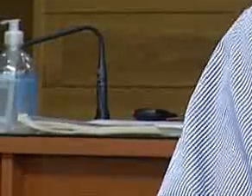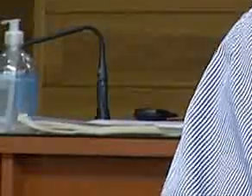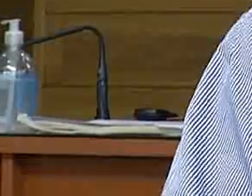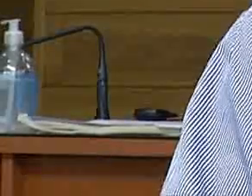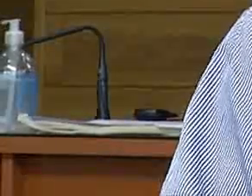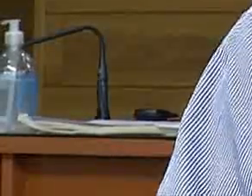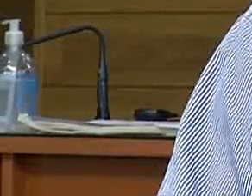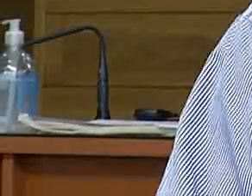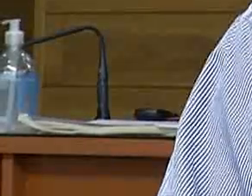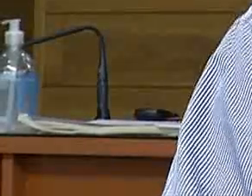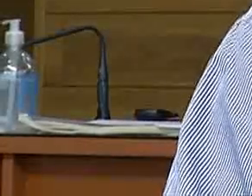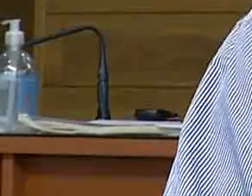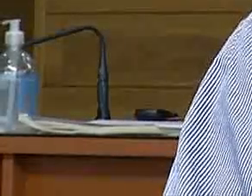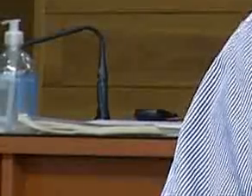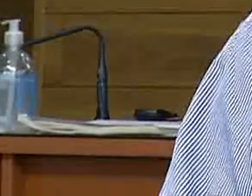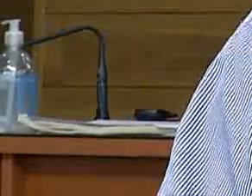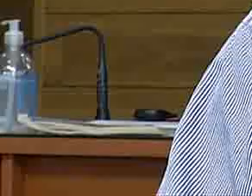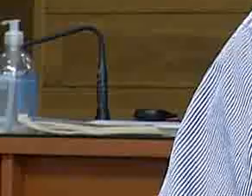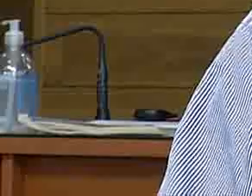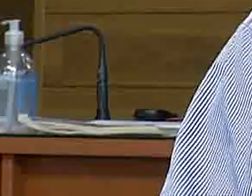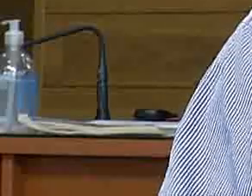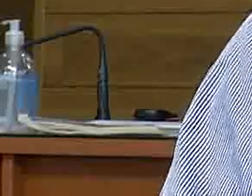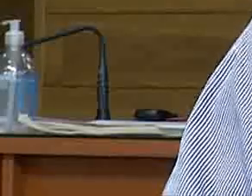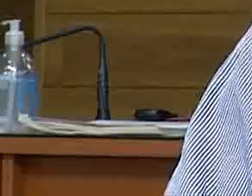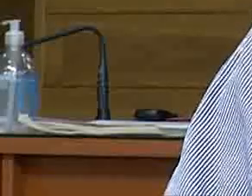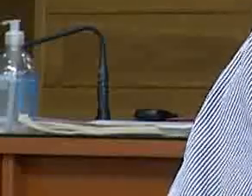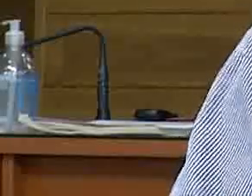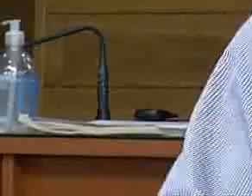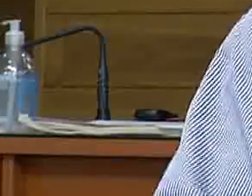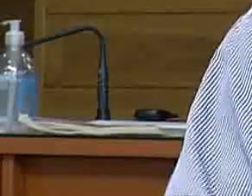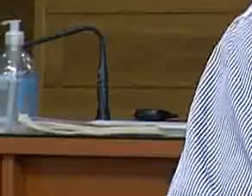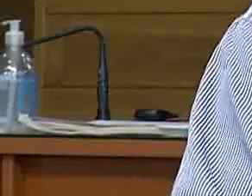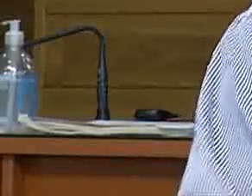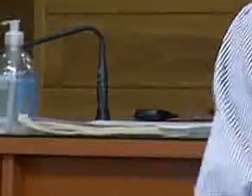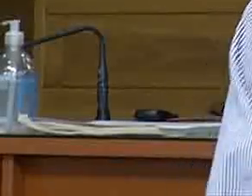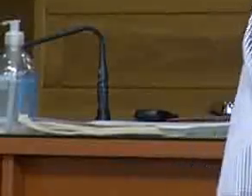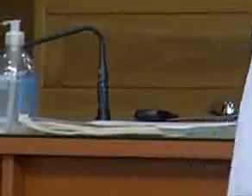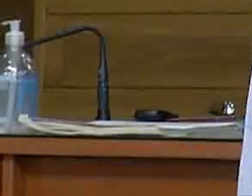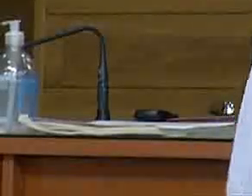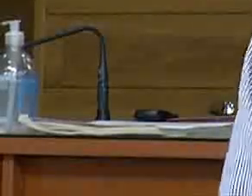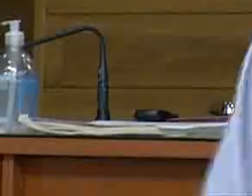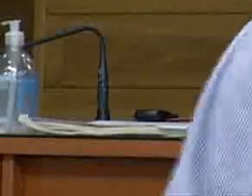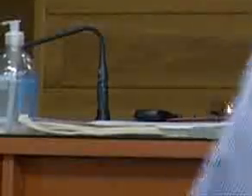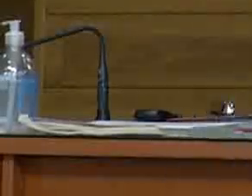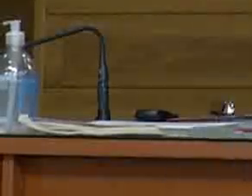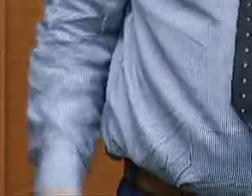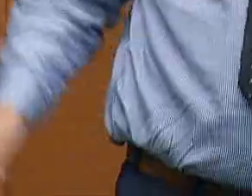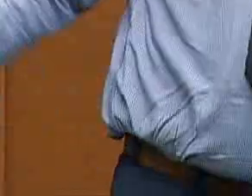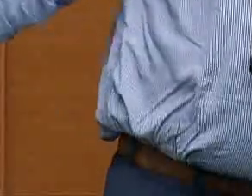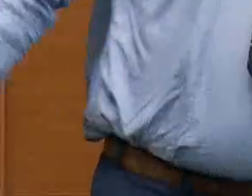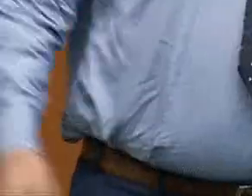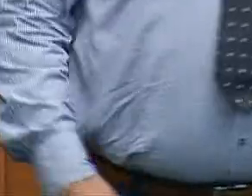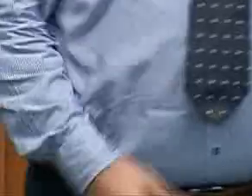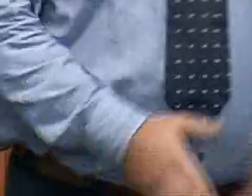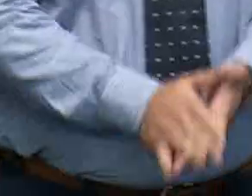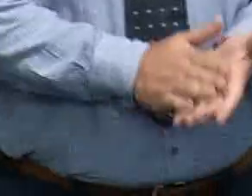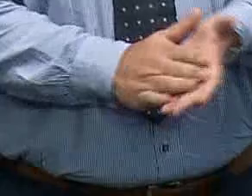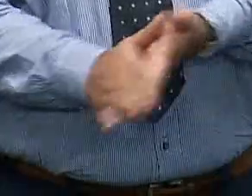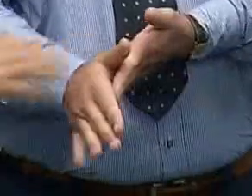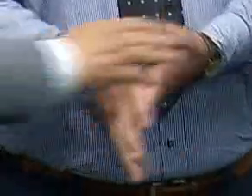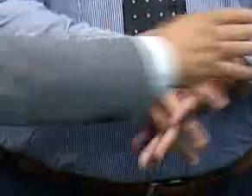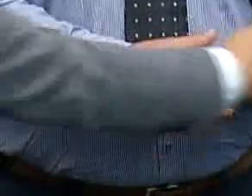todos e fazer o possível aí para o munícipe, né? Obrigado, Rômulo. Obrigado. Vamos